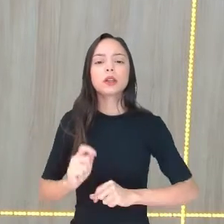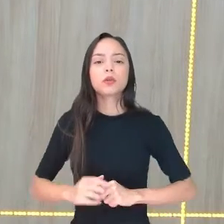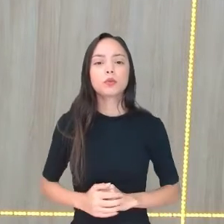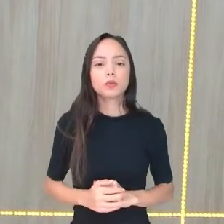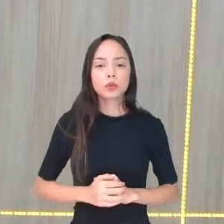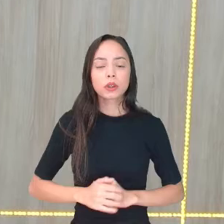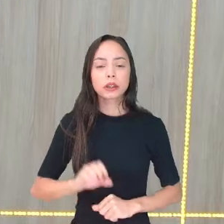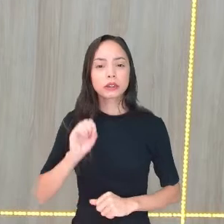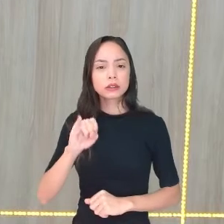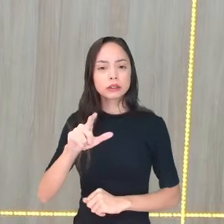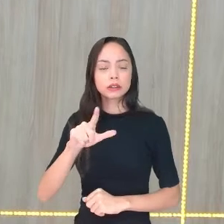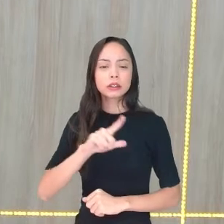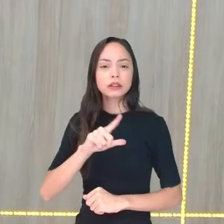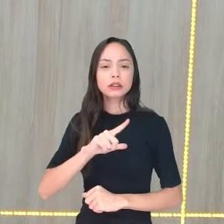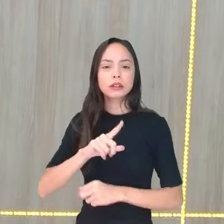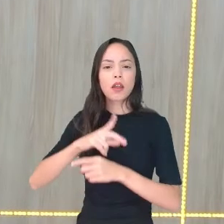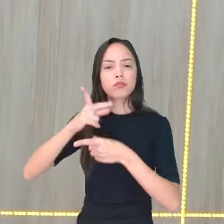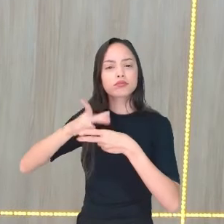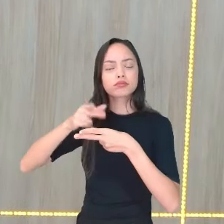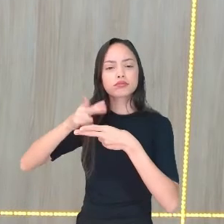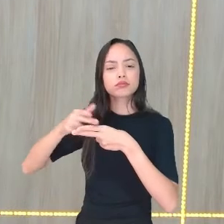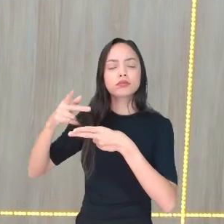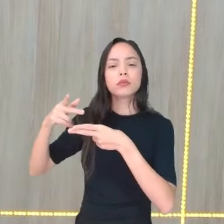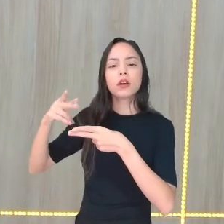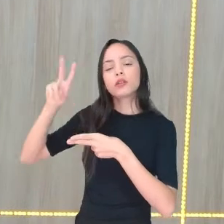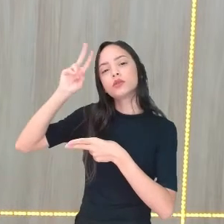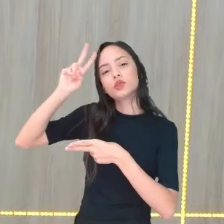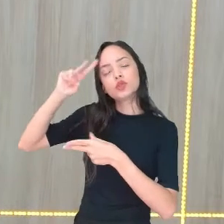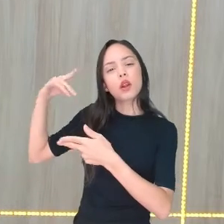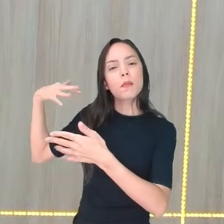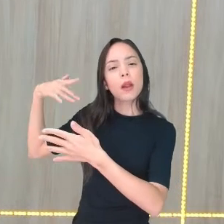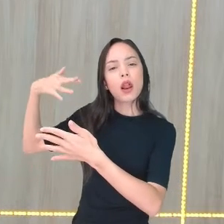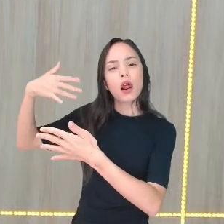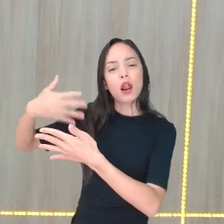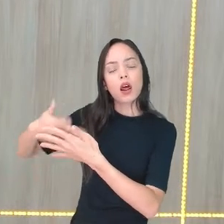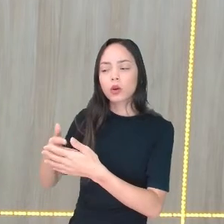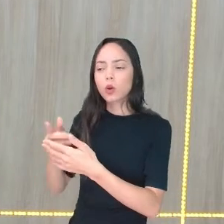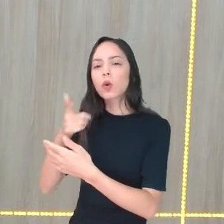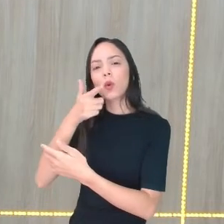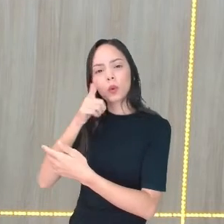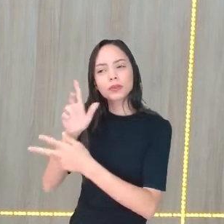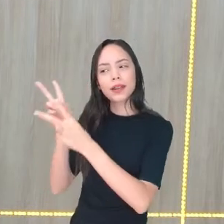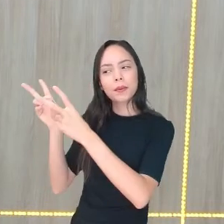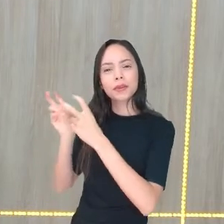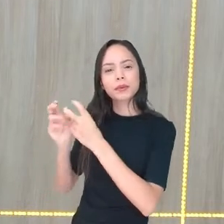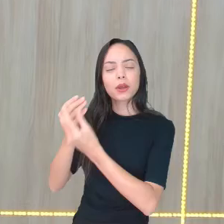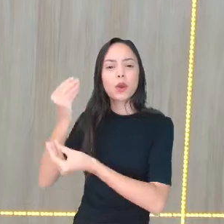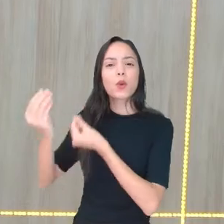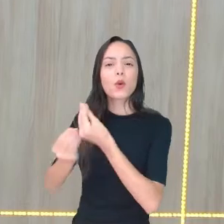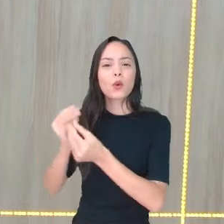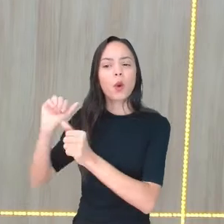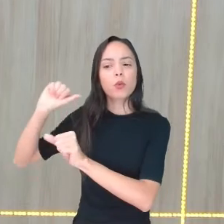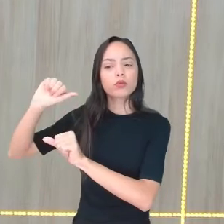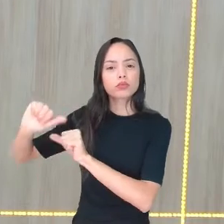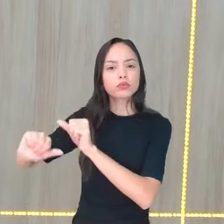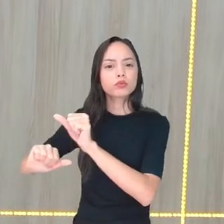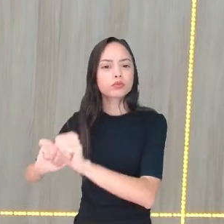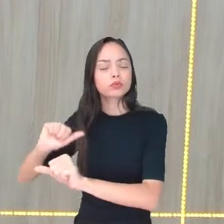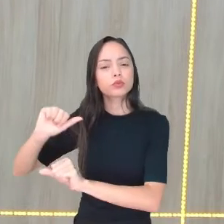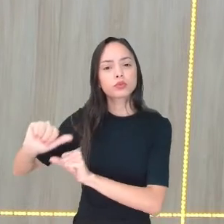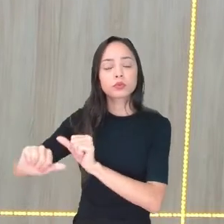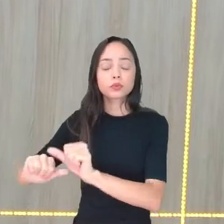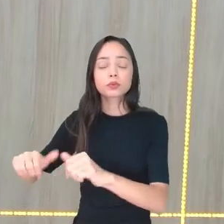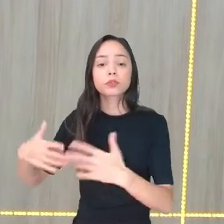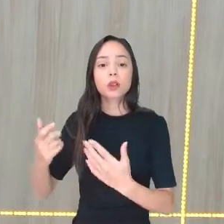série histórica de um lugar, a gente consegue perceber como esse lugar ele foi ocupado. E muitas vezes essa ocupação,